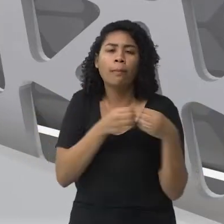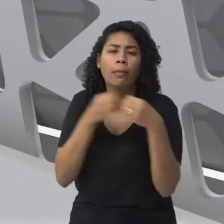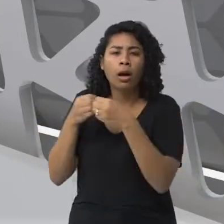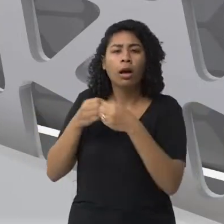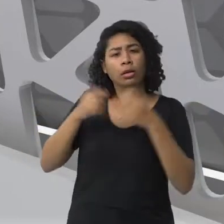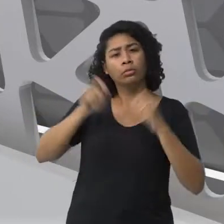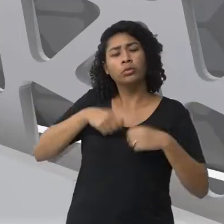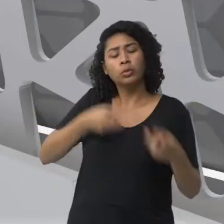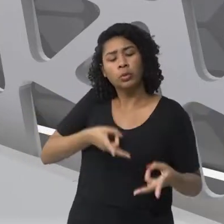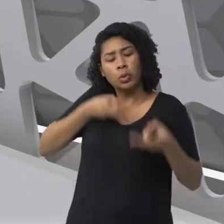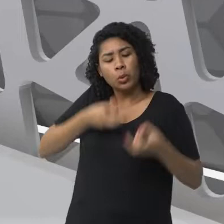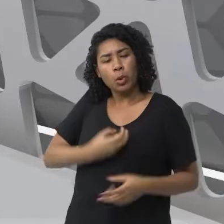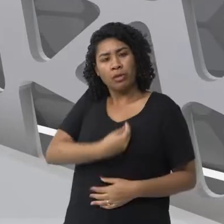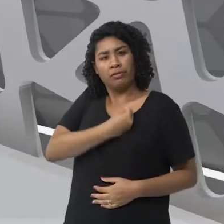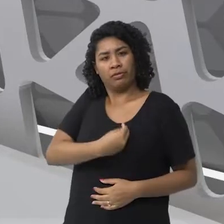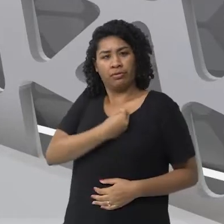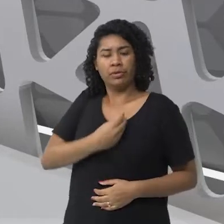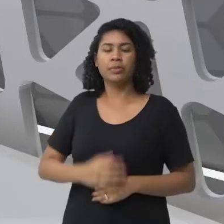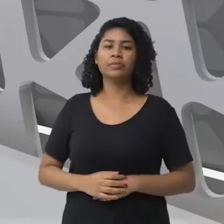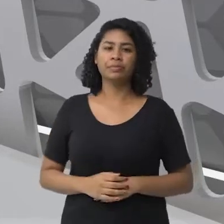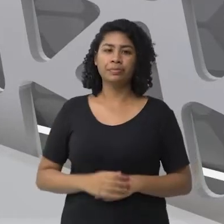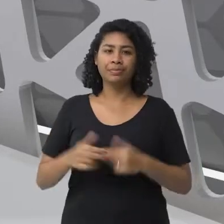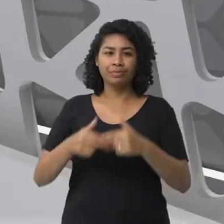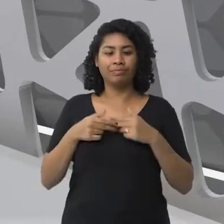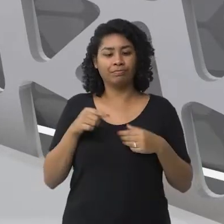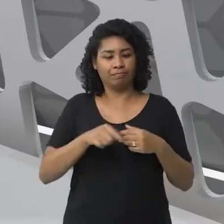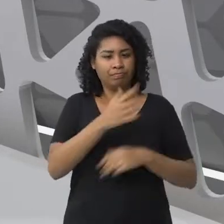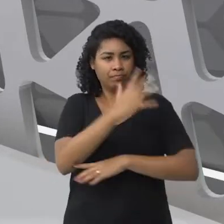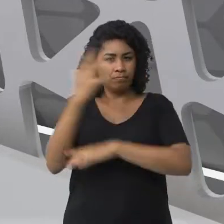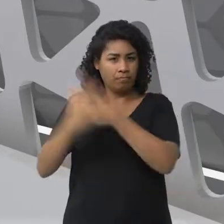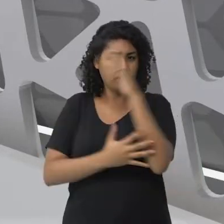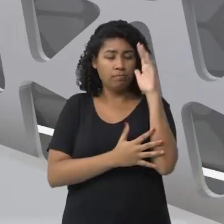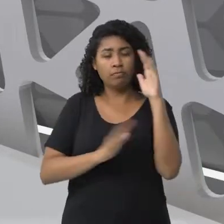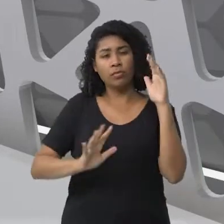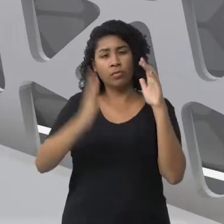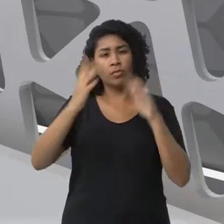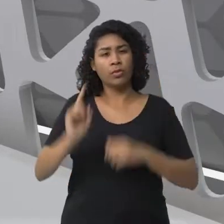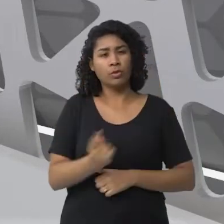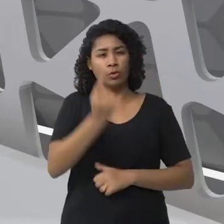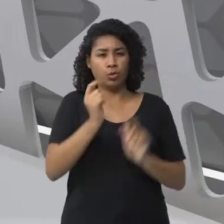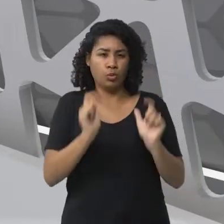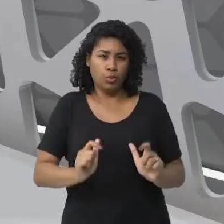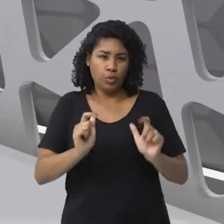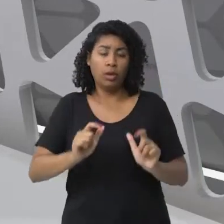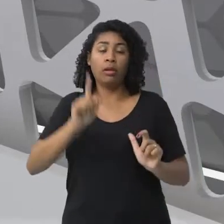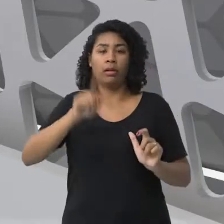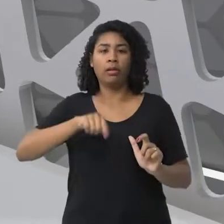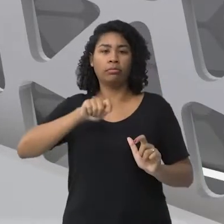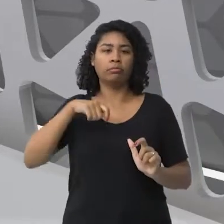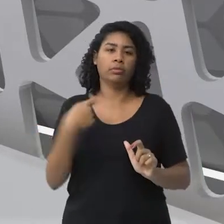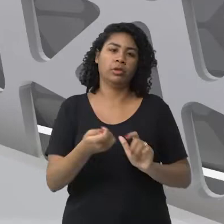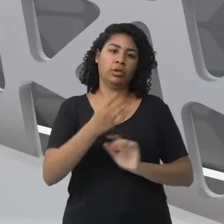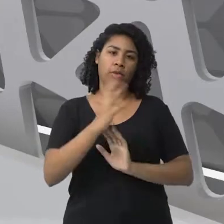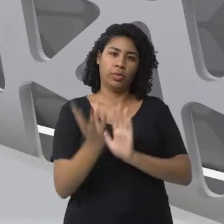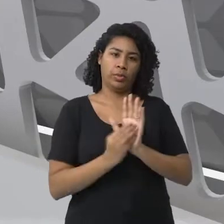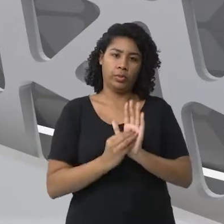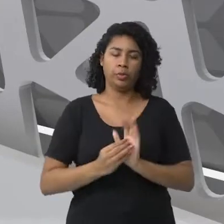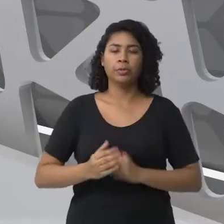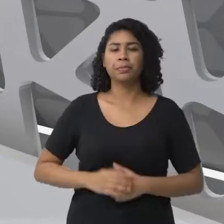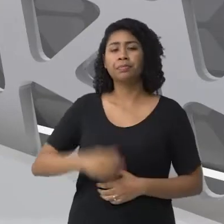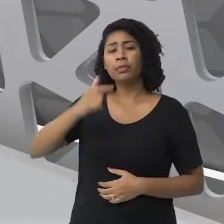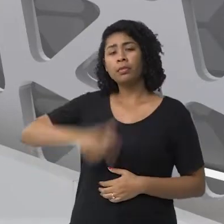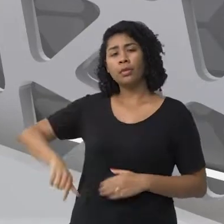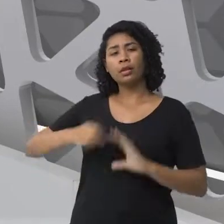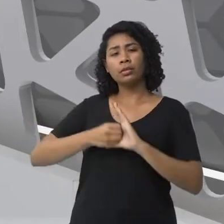possa conseguir sobreviver. Então, é uma vegetação que vai acontecer somente nesse lugar. Outras características dessa vegetação, nós vamos ter